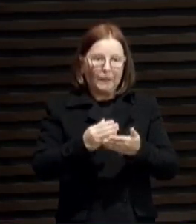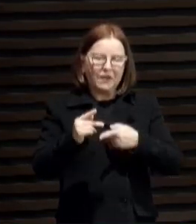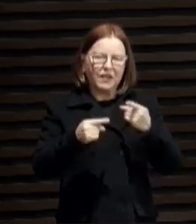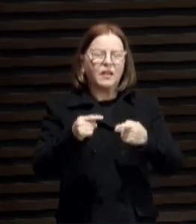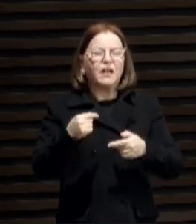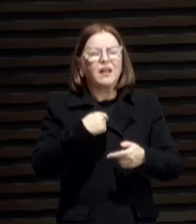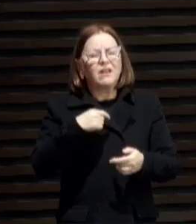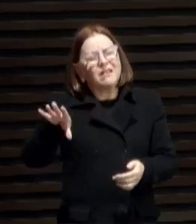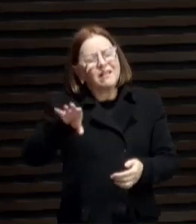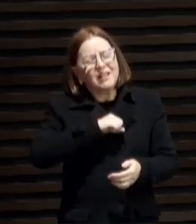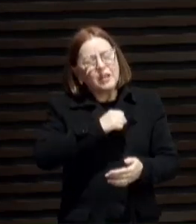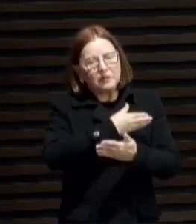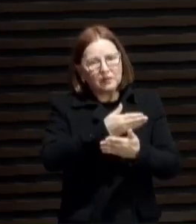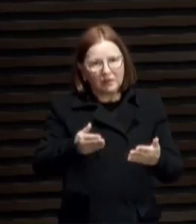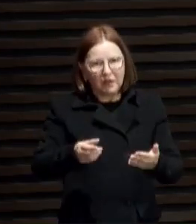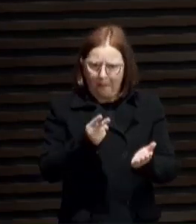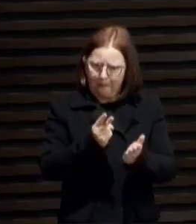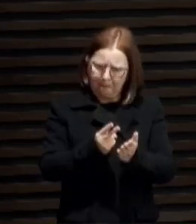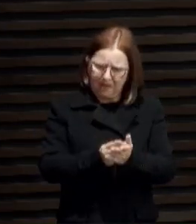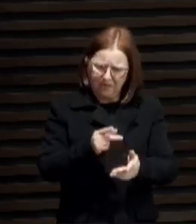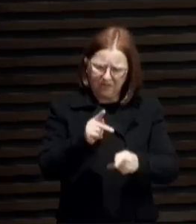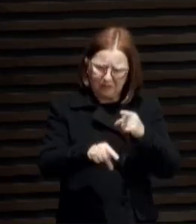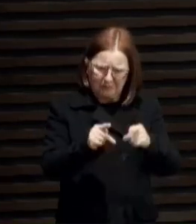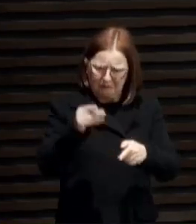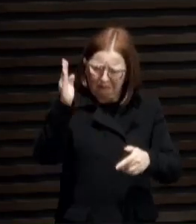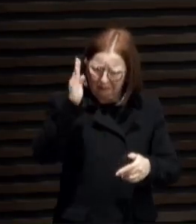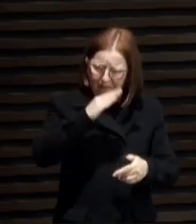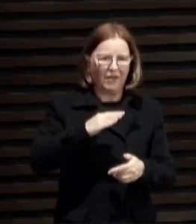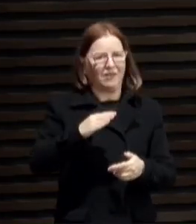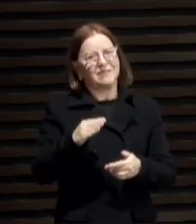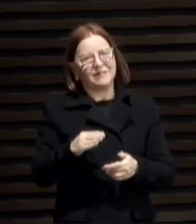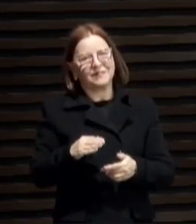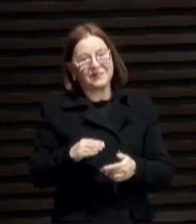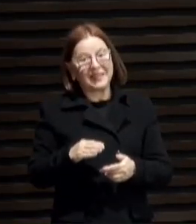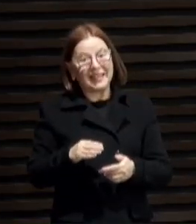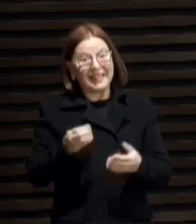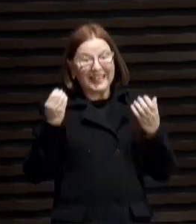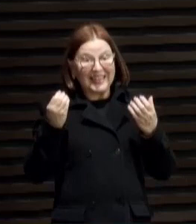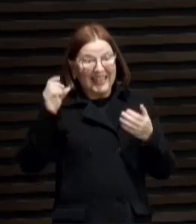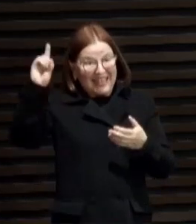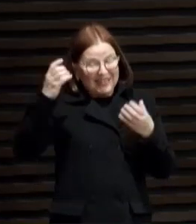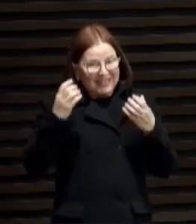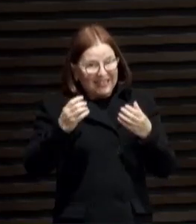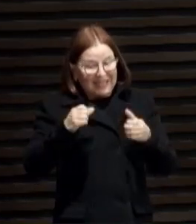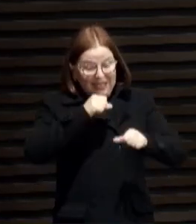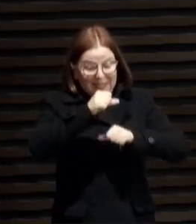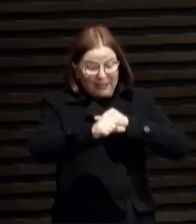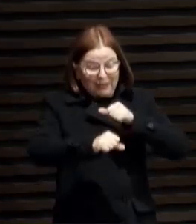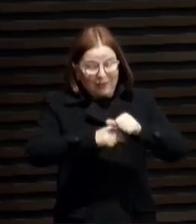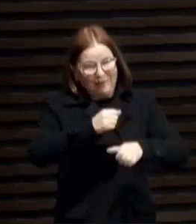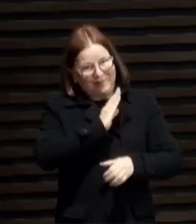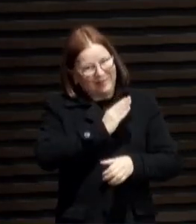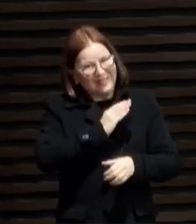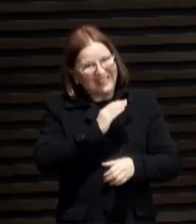Mesmo sendo contra o povo, mesmo Ele buscando a transformação do povo, a inclinação do seu